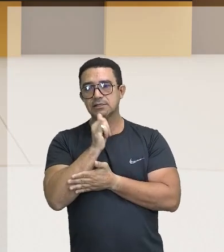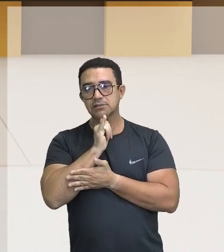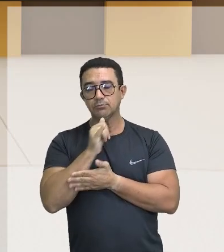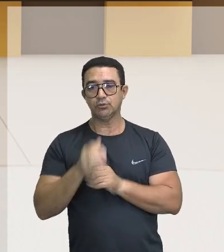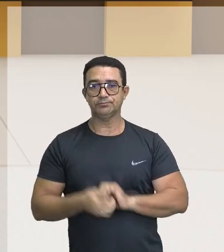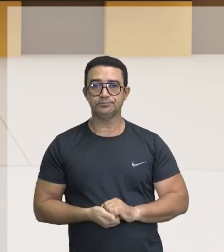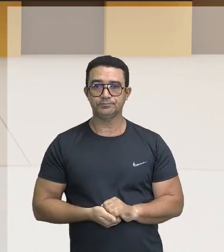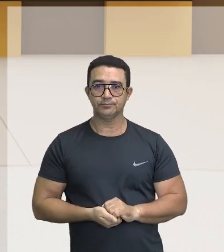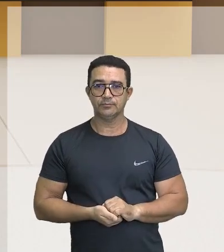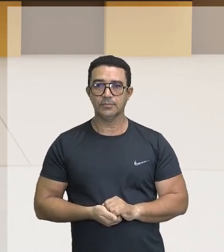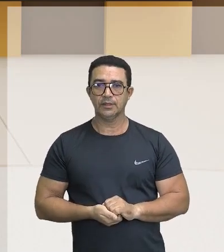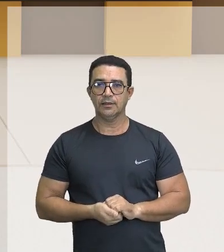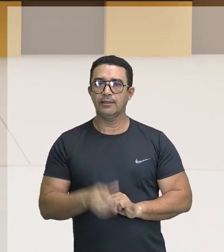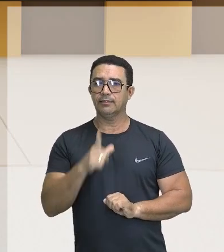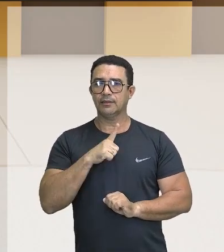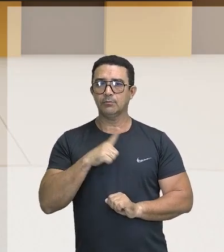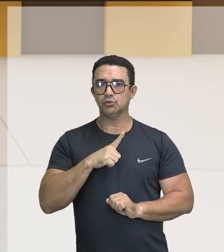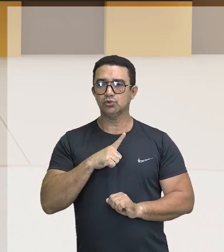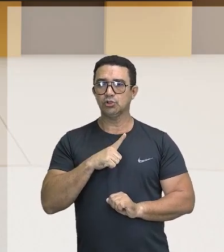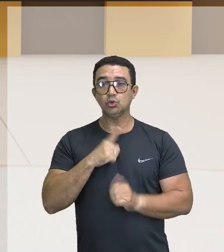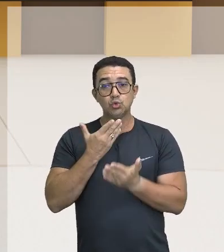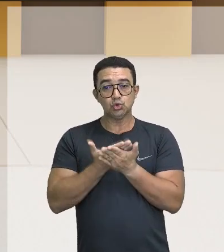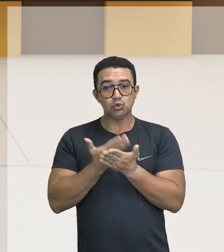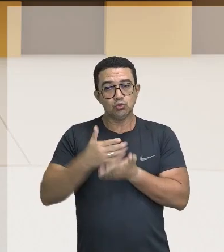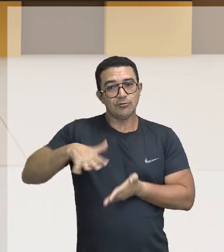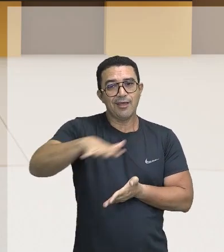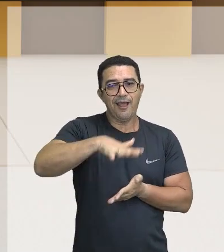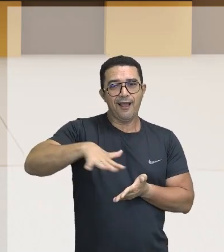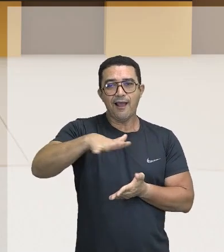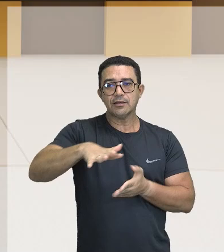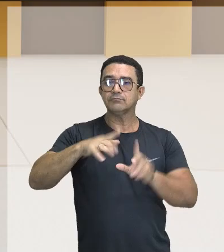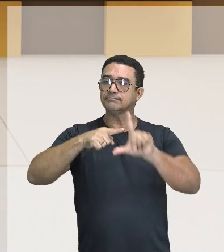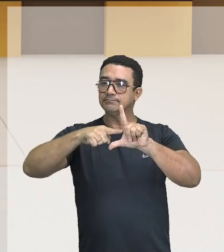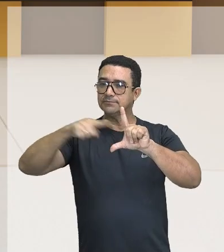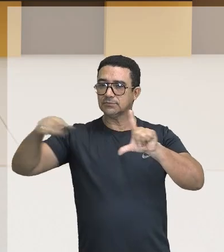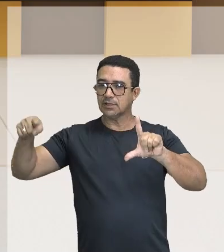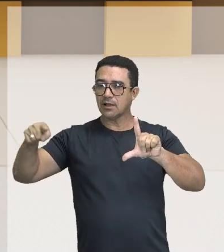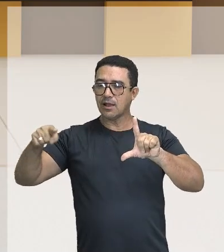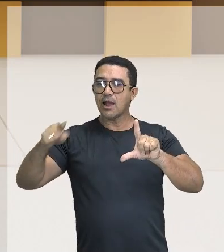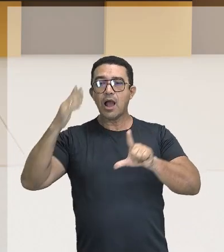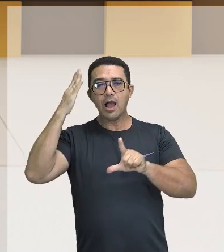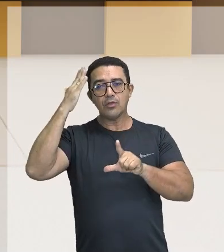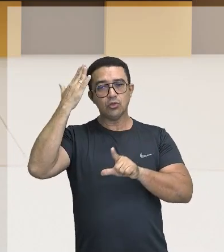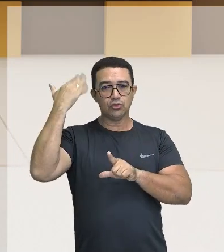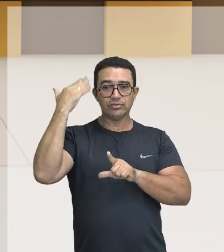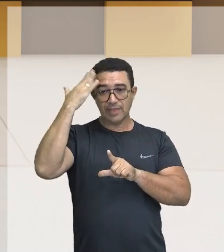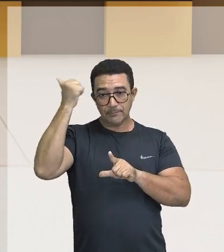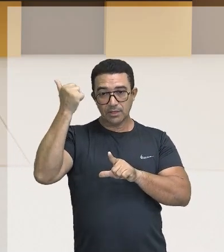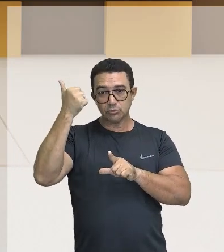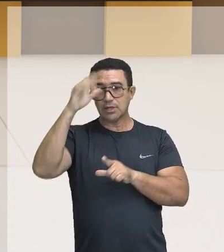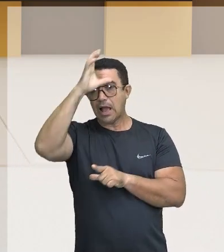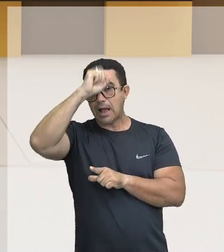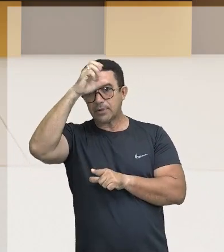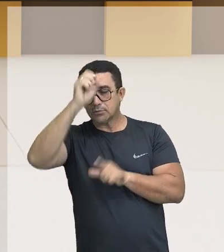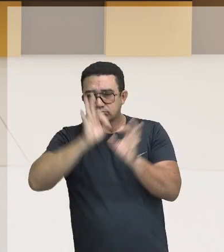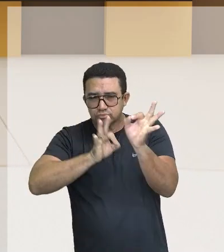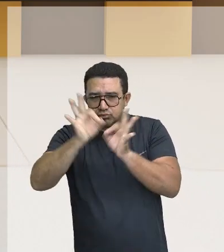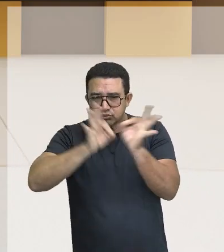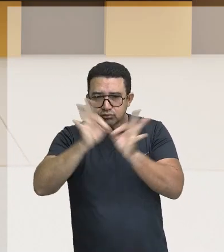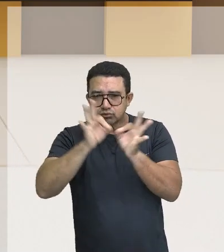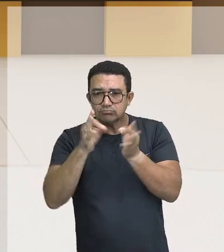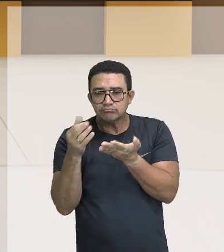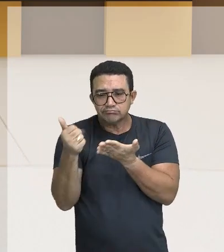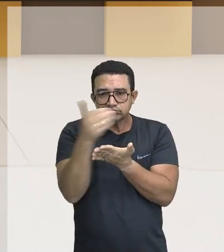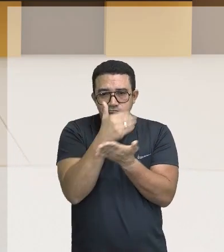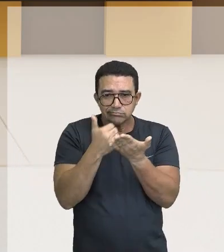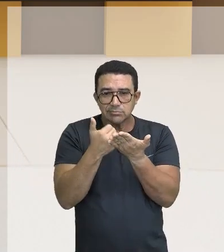aqui. Temos aqui que no estudo da estatística, aprendemos a organizar dados resumidos em tabelas e gráficos